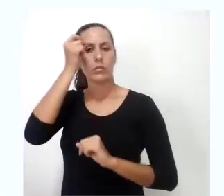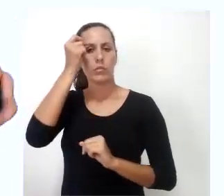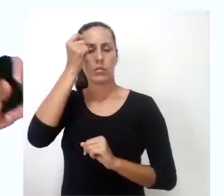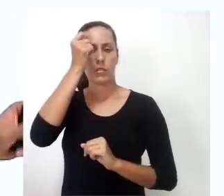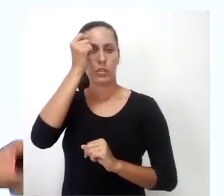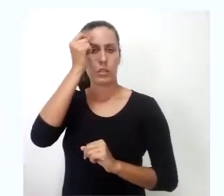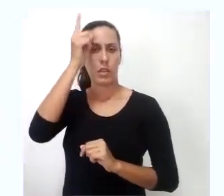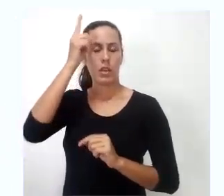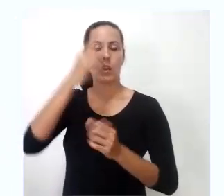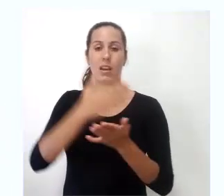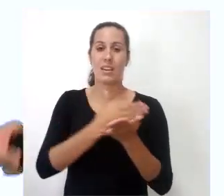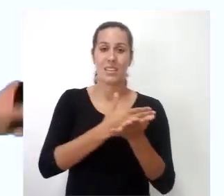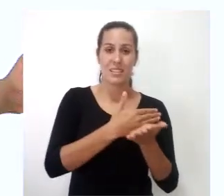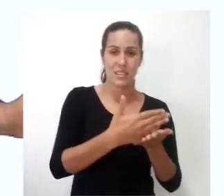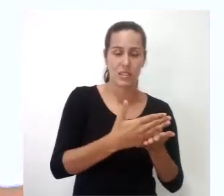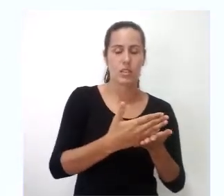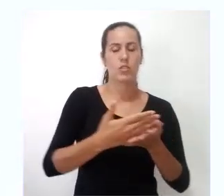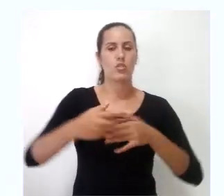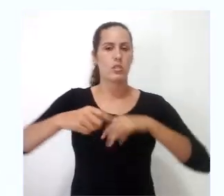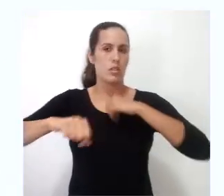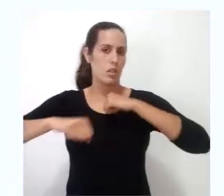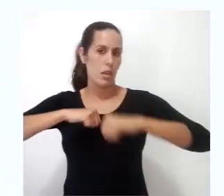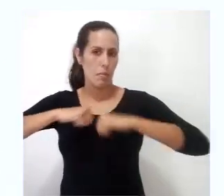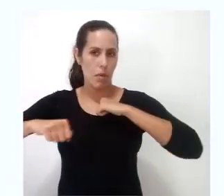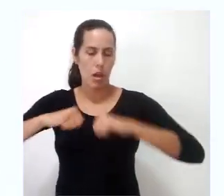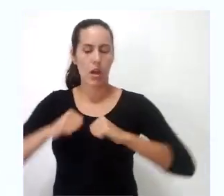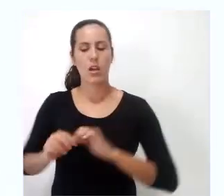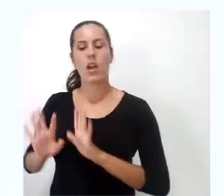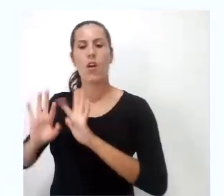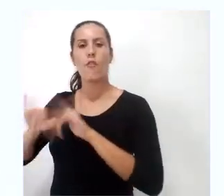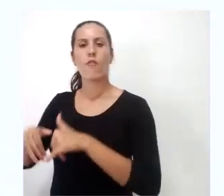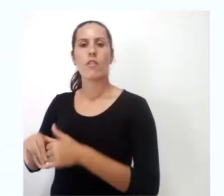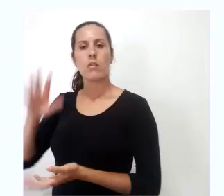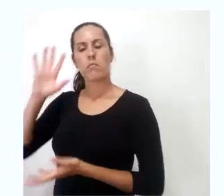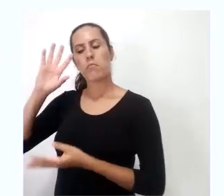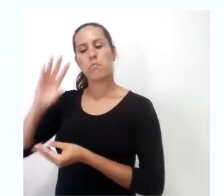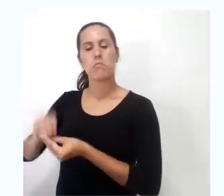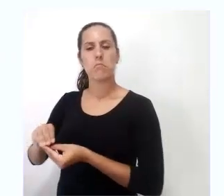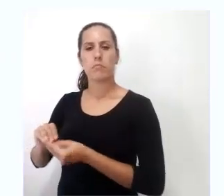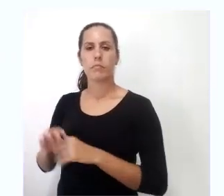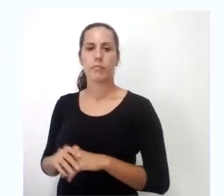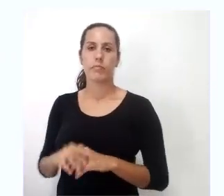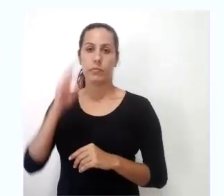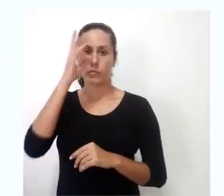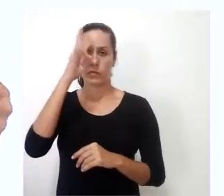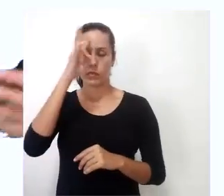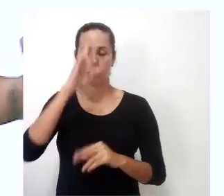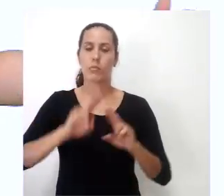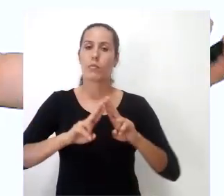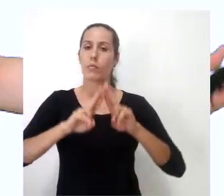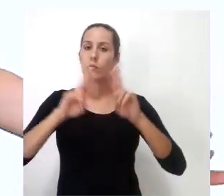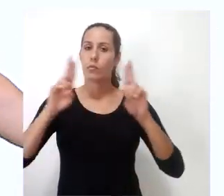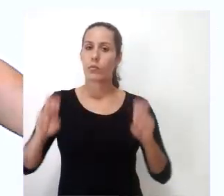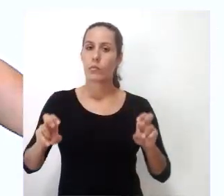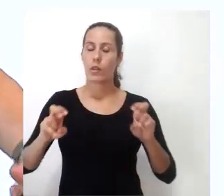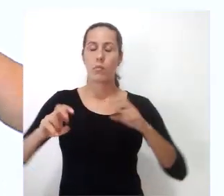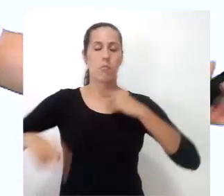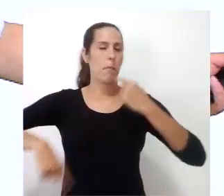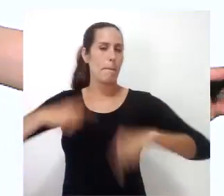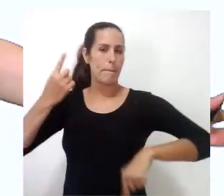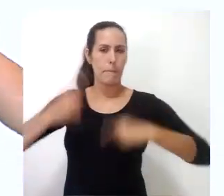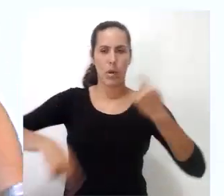é uma ideia, ele tem um início, ele tem um debate, ele tem um fim, certo? Lembrar que nós temos os